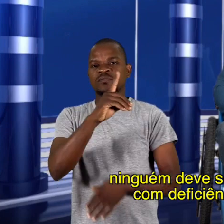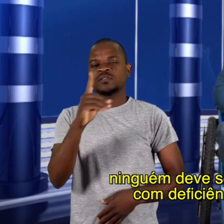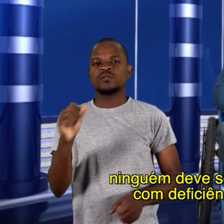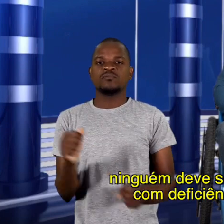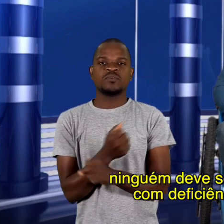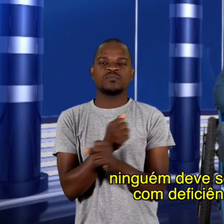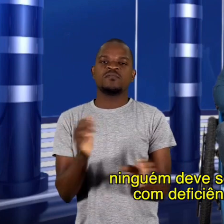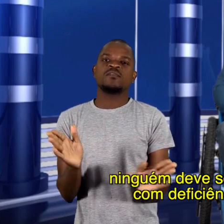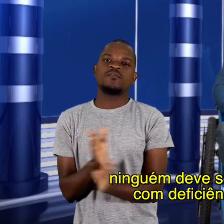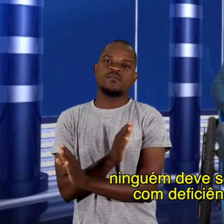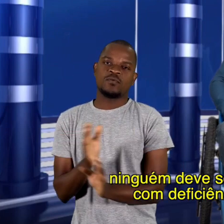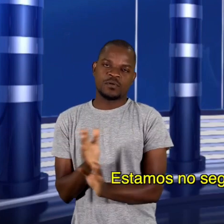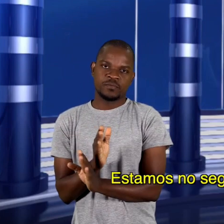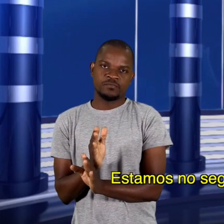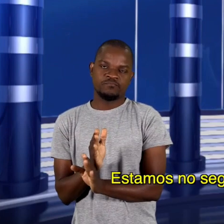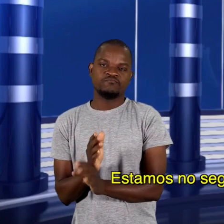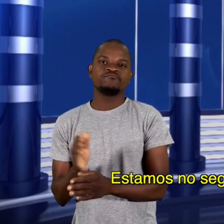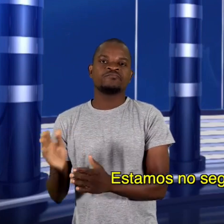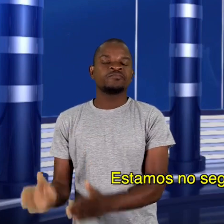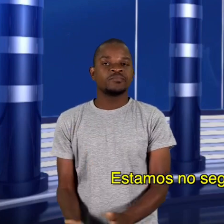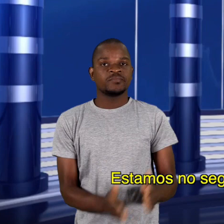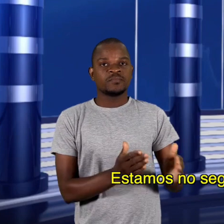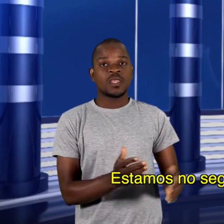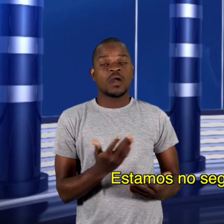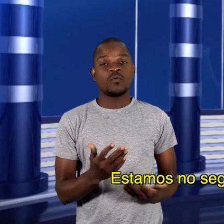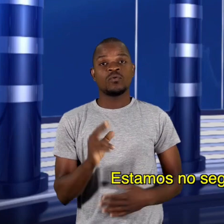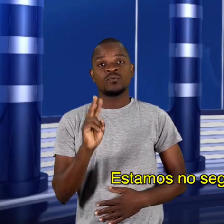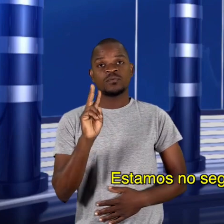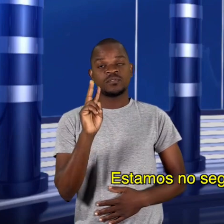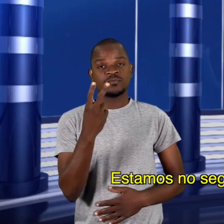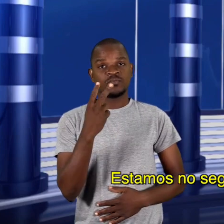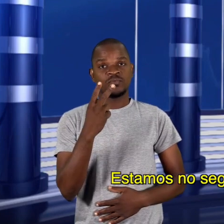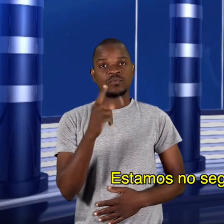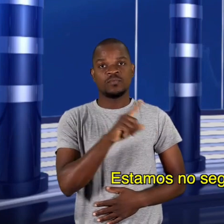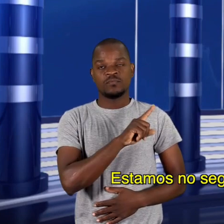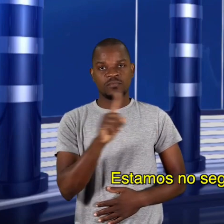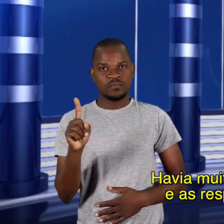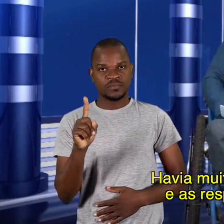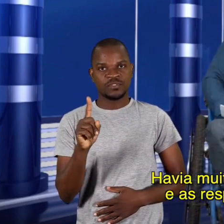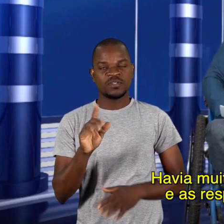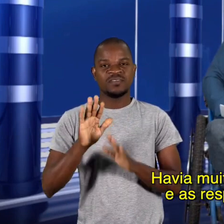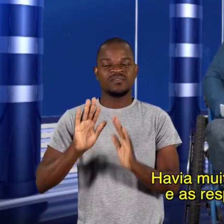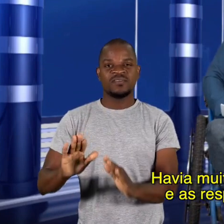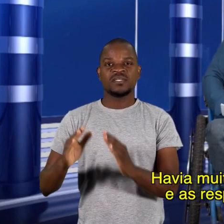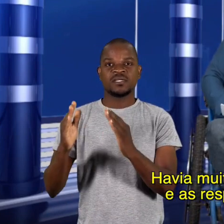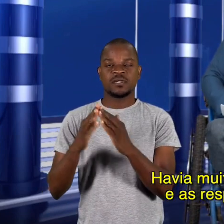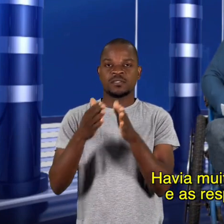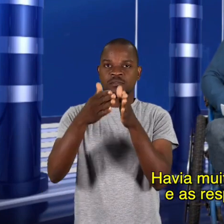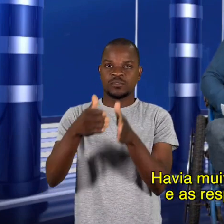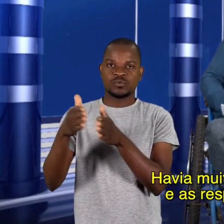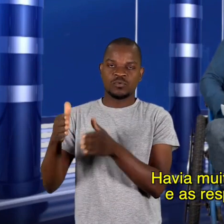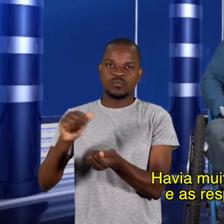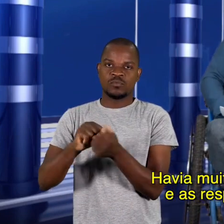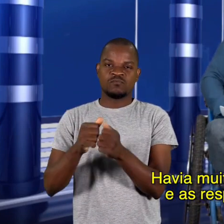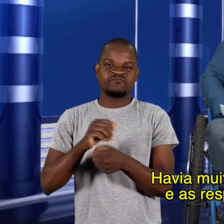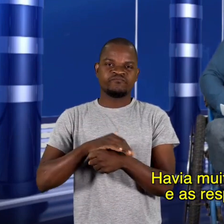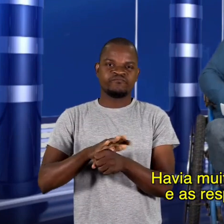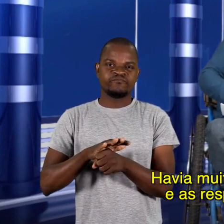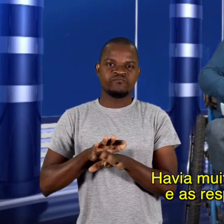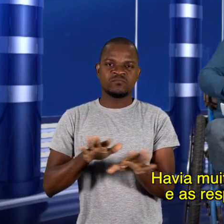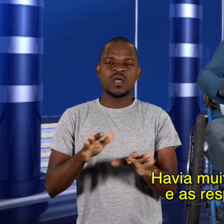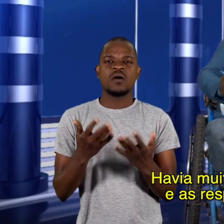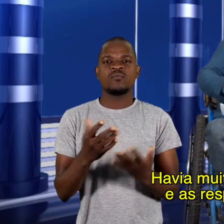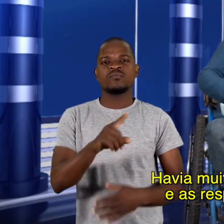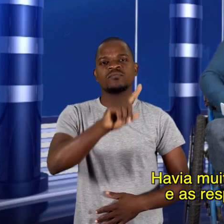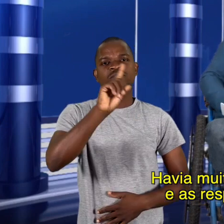deficiência não sejam deixadas para trás. No segundo mês do estado de emergência, a nível da Luana, havia muitos